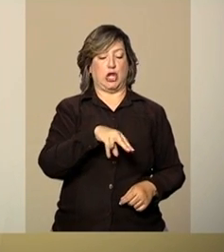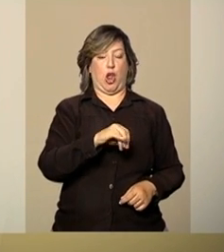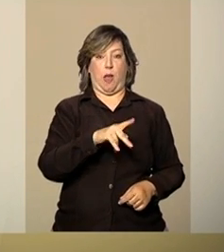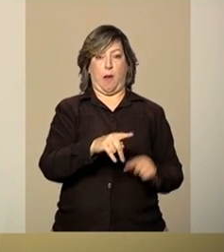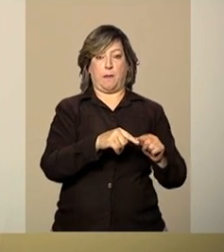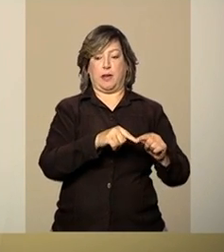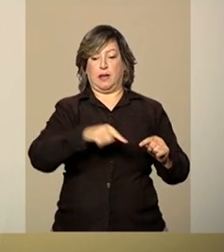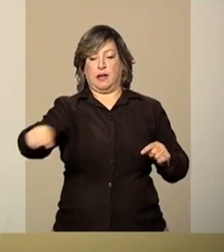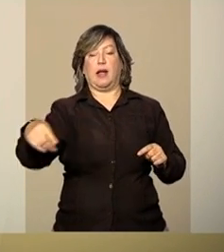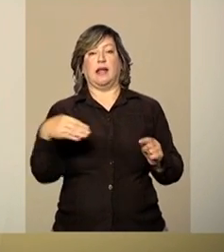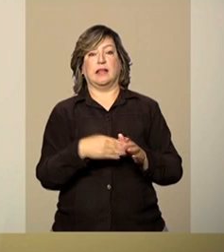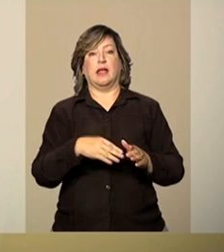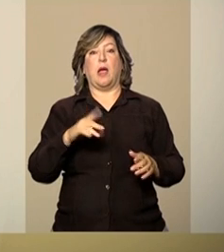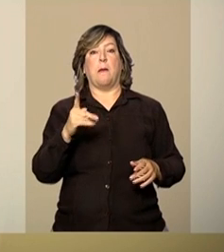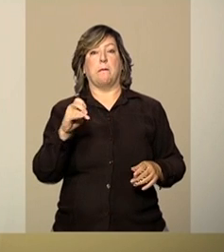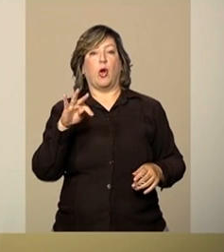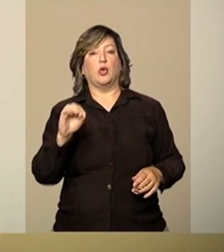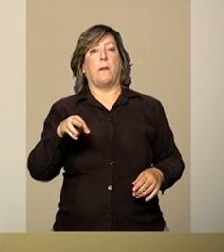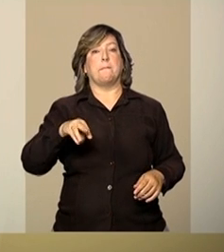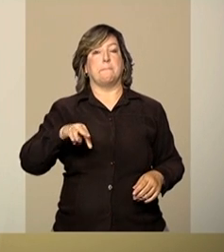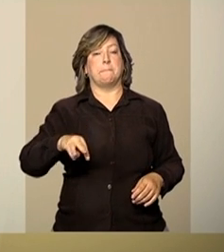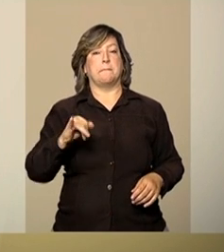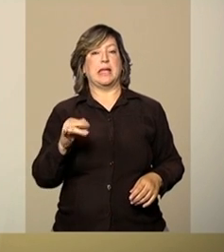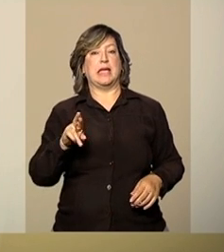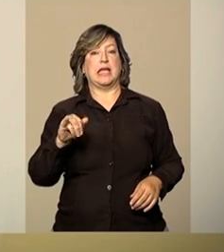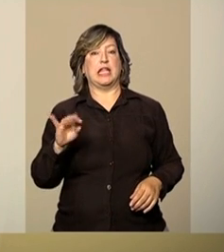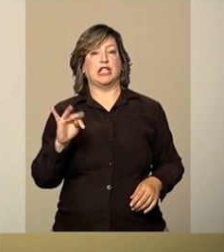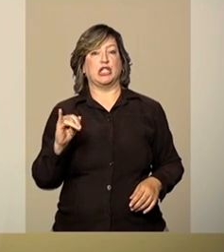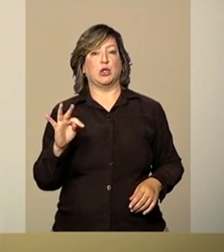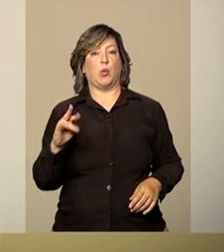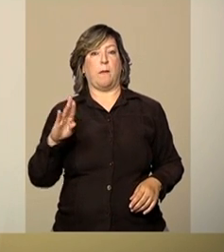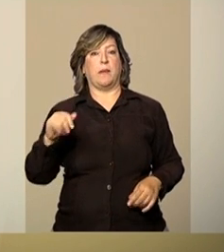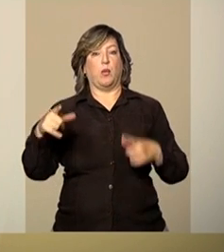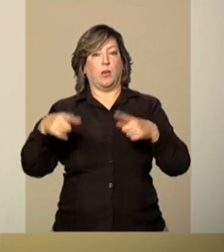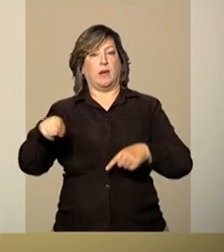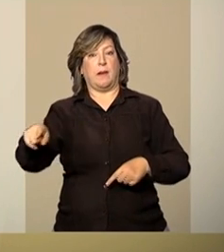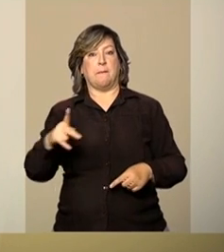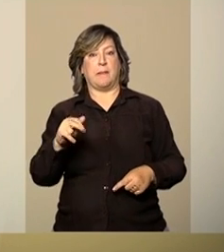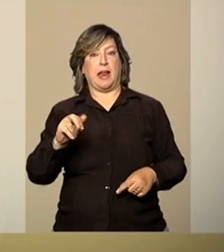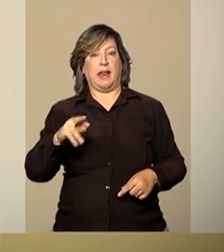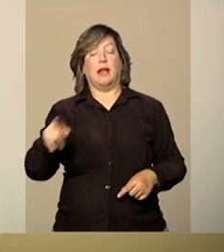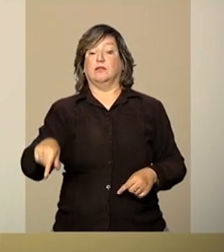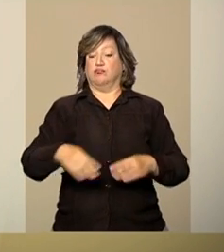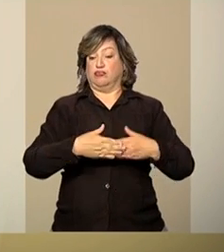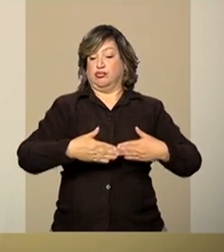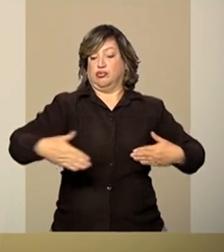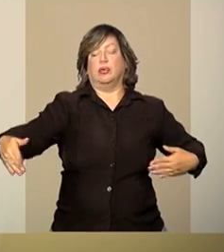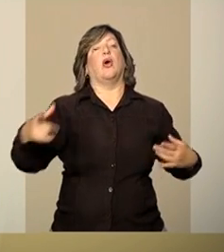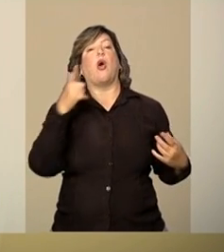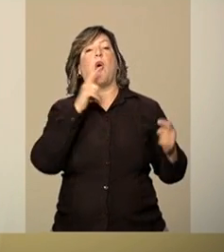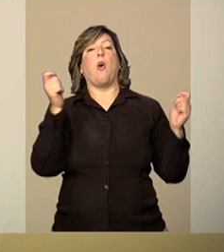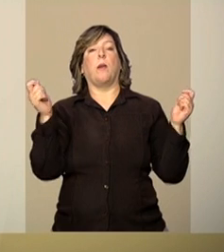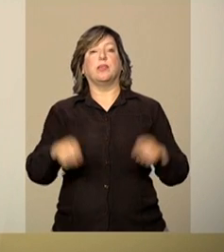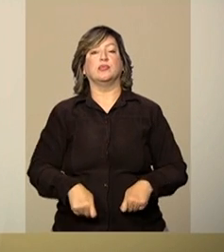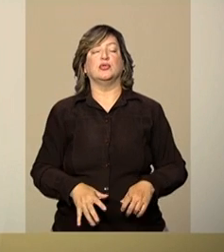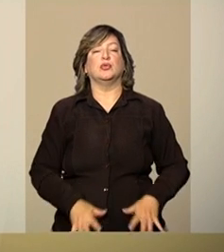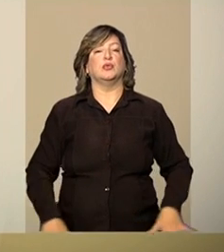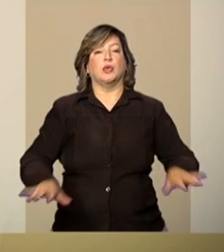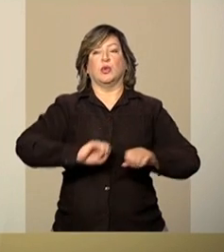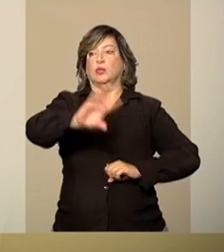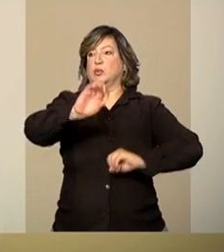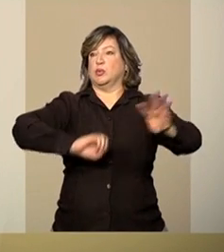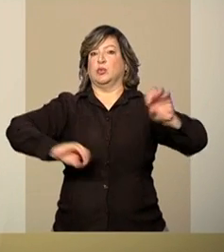o porto de miritiba no Pará com isso os portos da região norte passam a ser uma grande alternativa para o